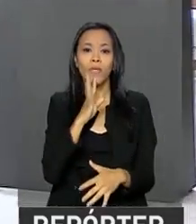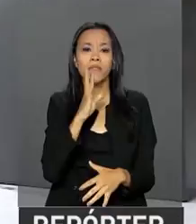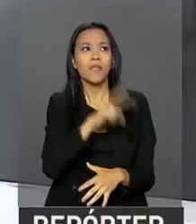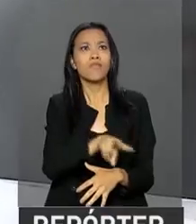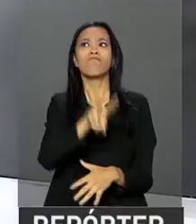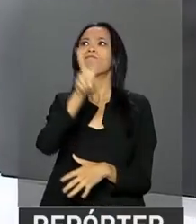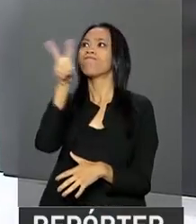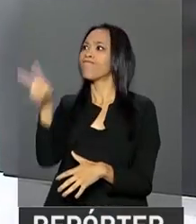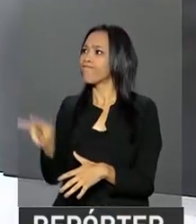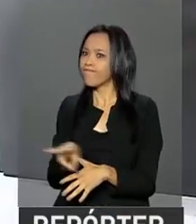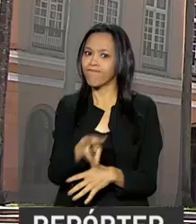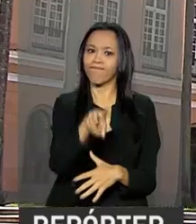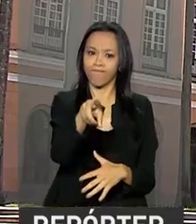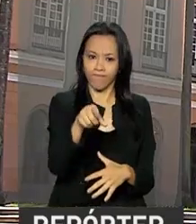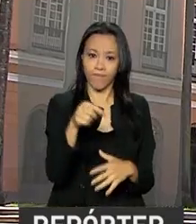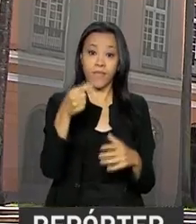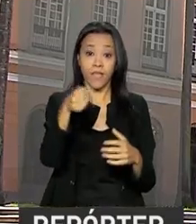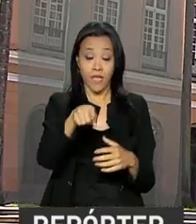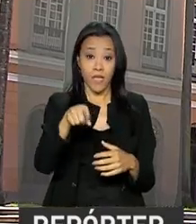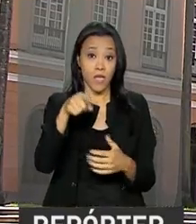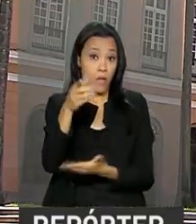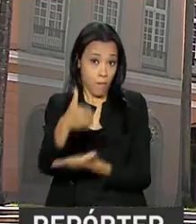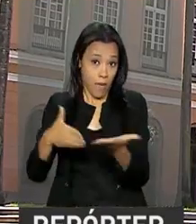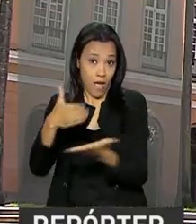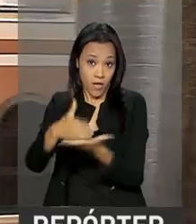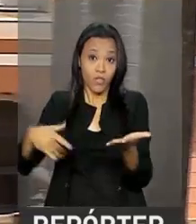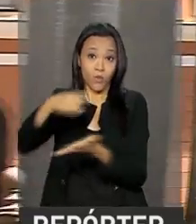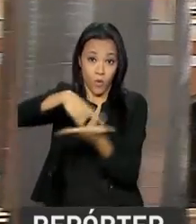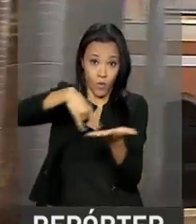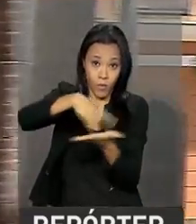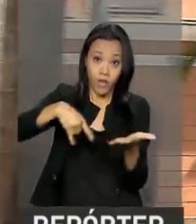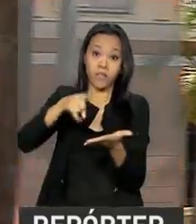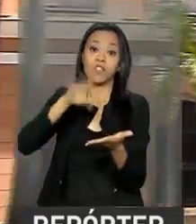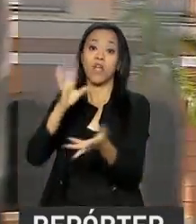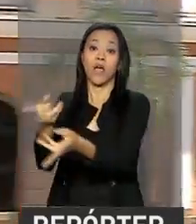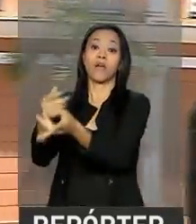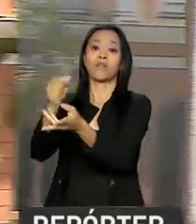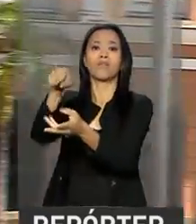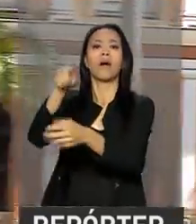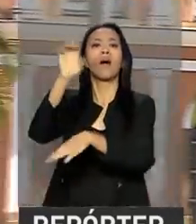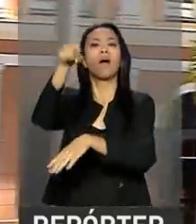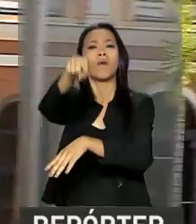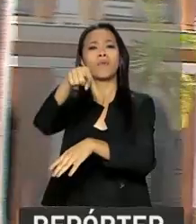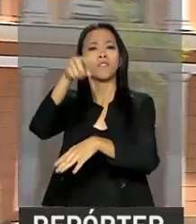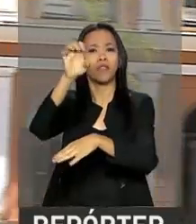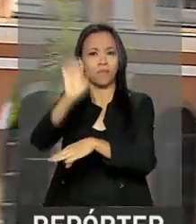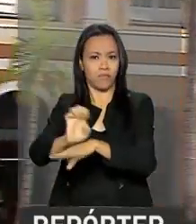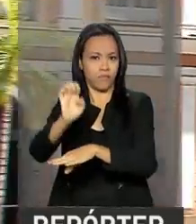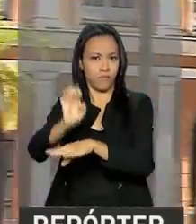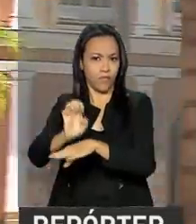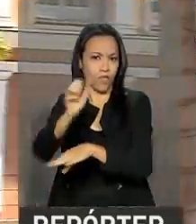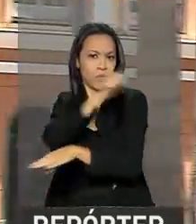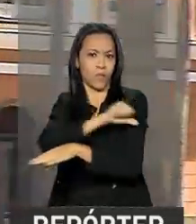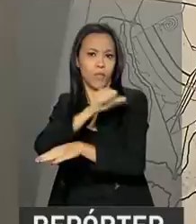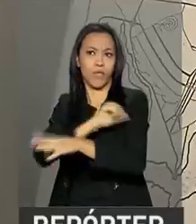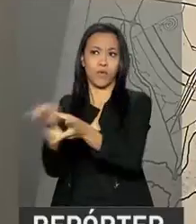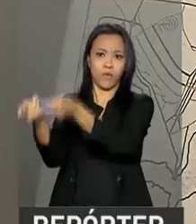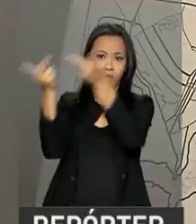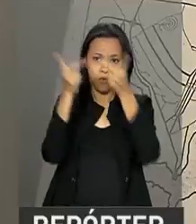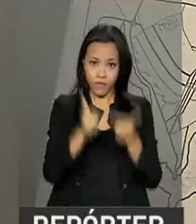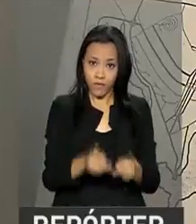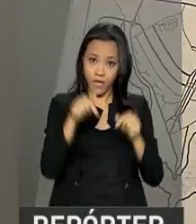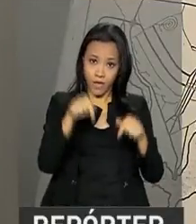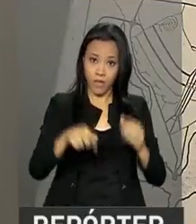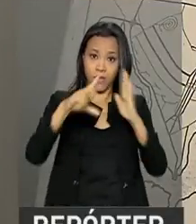brasiles a Brasília parte dos documentos históricos foi trazido da sede do arquivo nacional no Rio de Janeiro